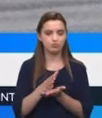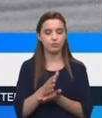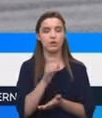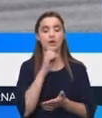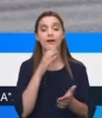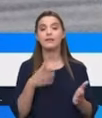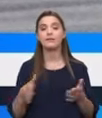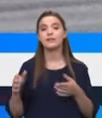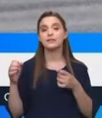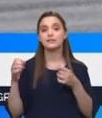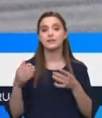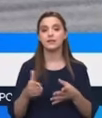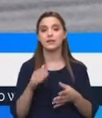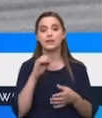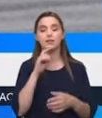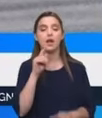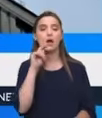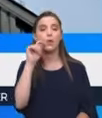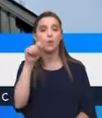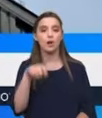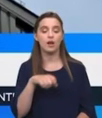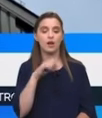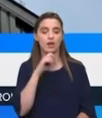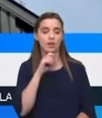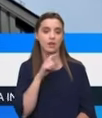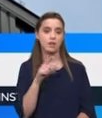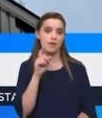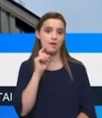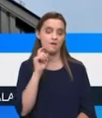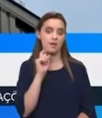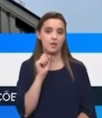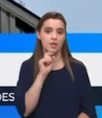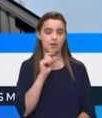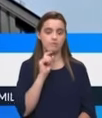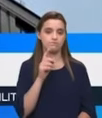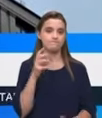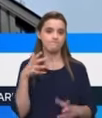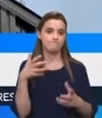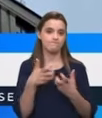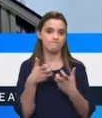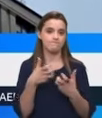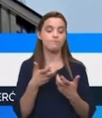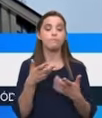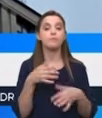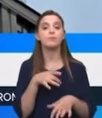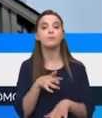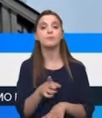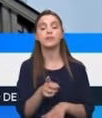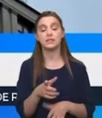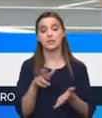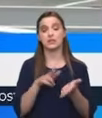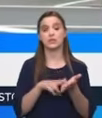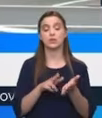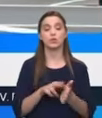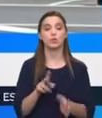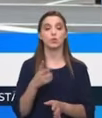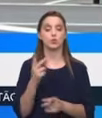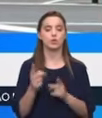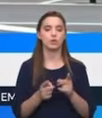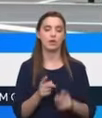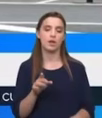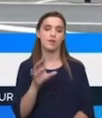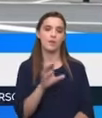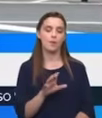da contraofensiva ucraniana, não deixa de ser um caso atípico, face a estas duas razões, uma afronta